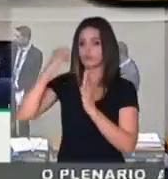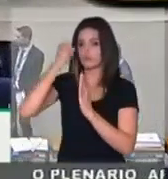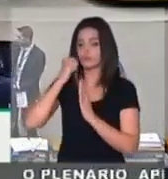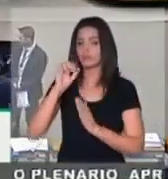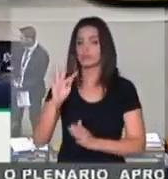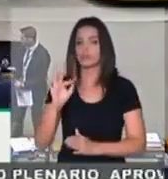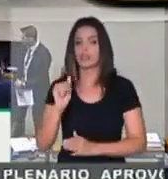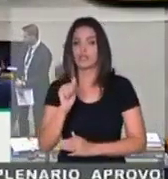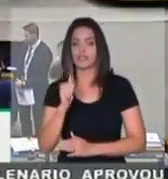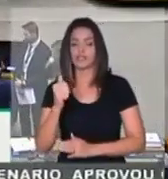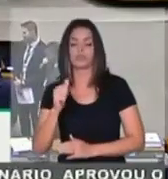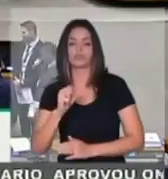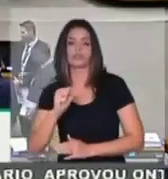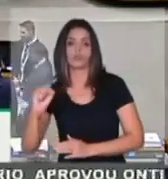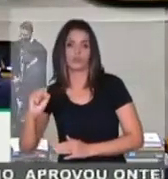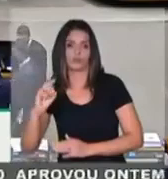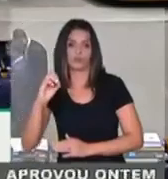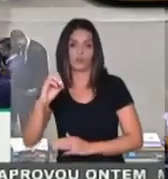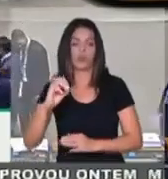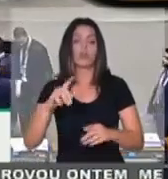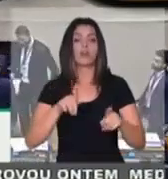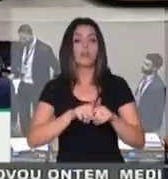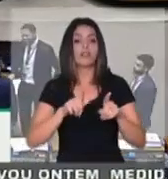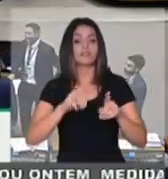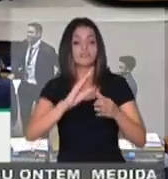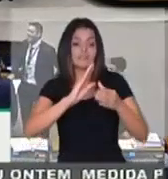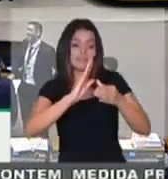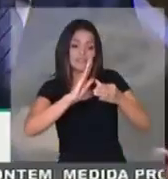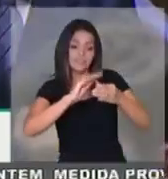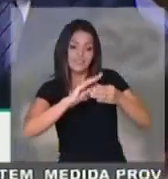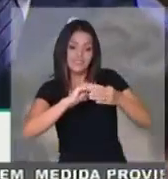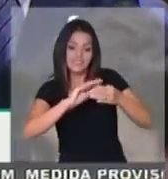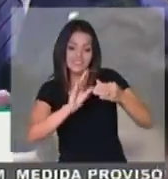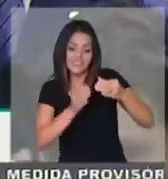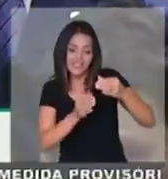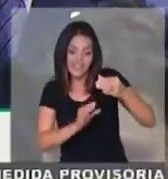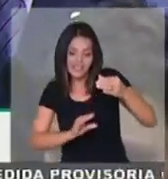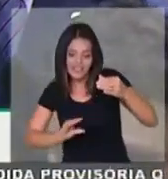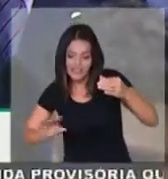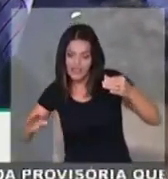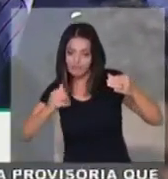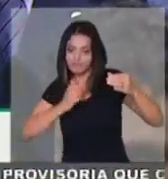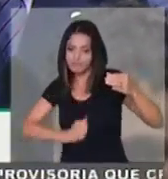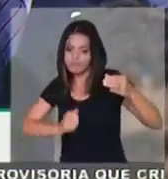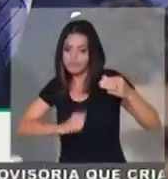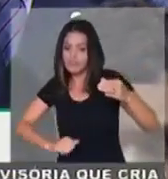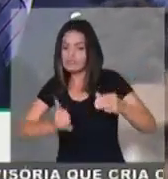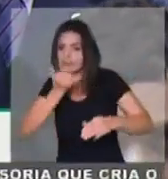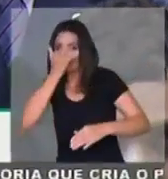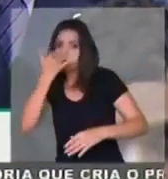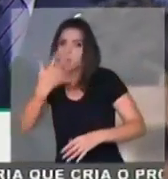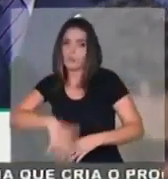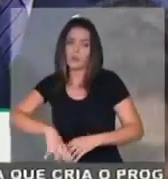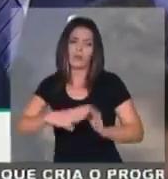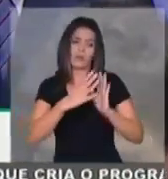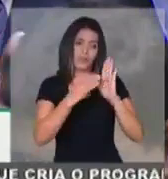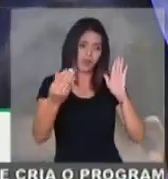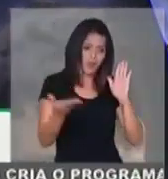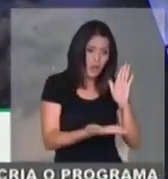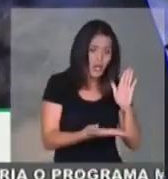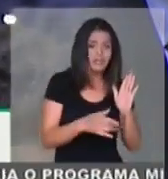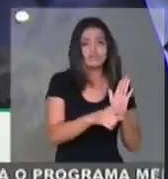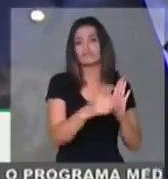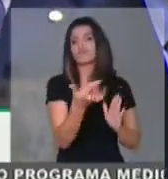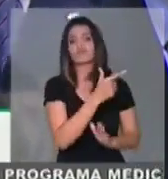senador Tasso Gereissati. O problema do saneamento do Brasil é um problema trágico, mostra que o atual modelo não atendeu e não